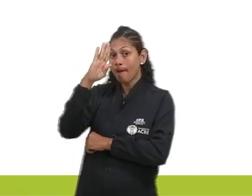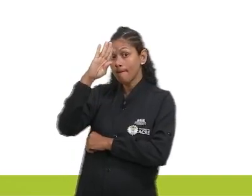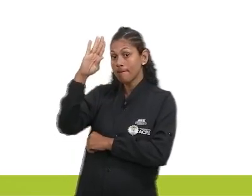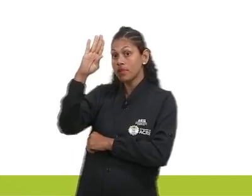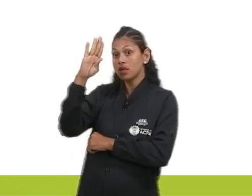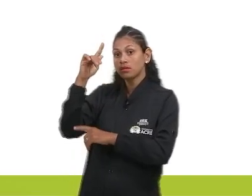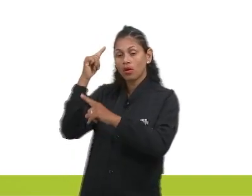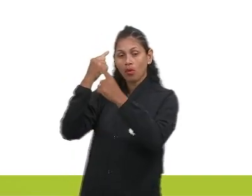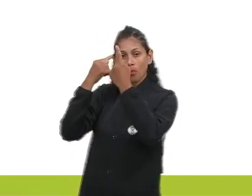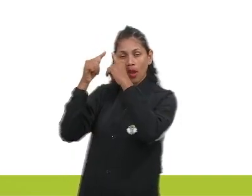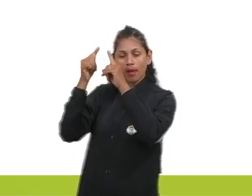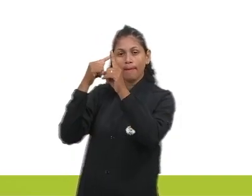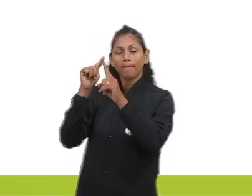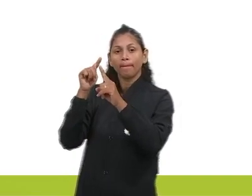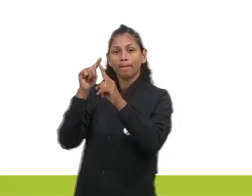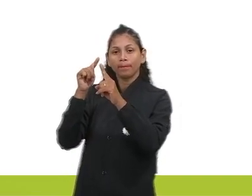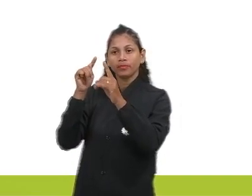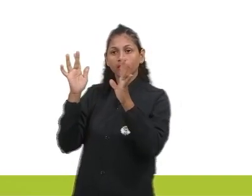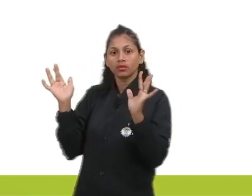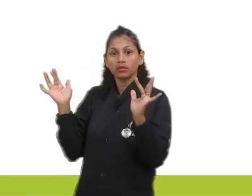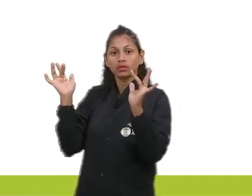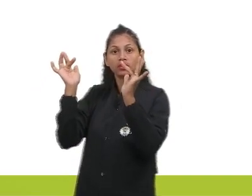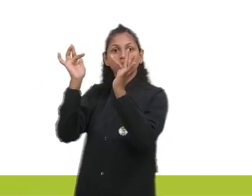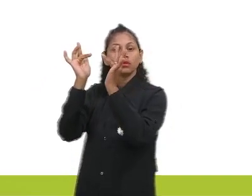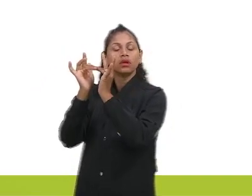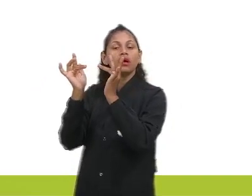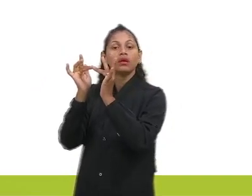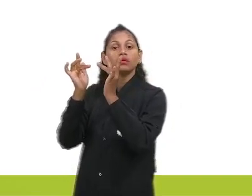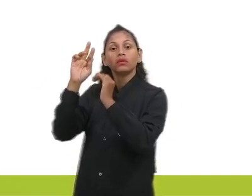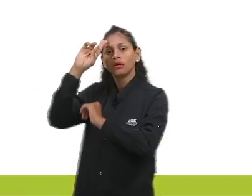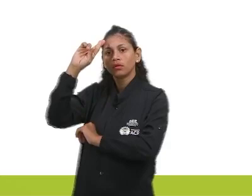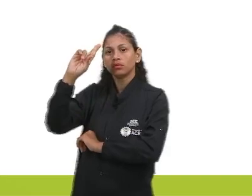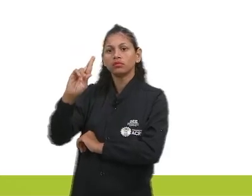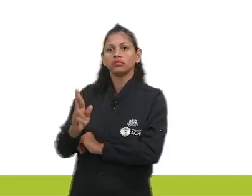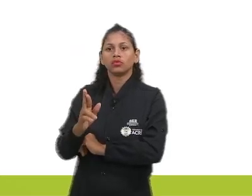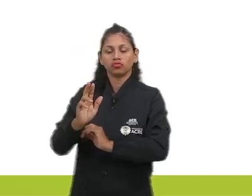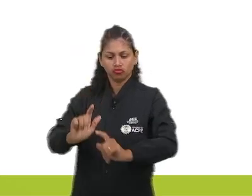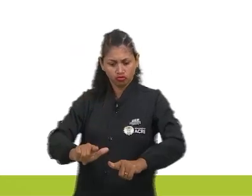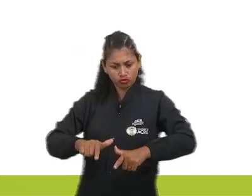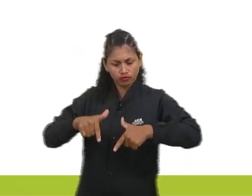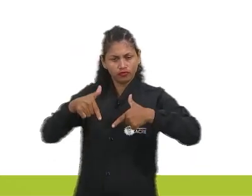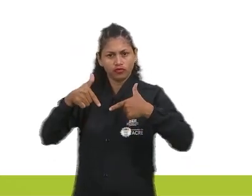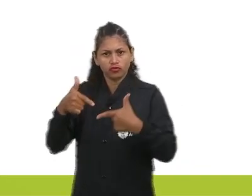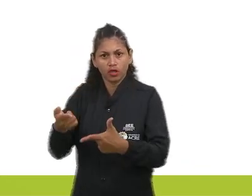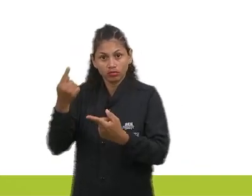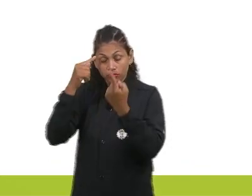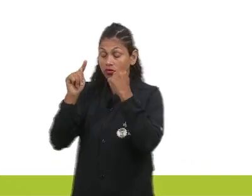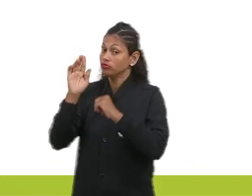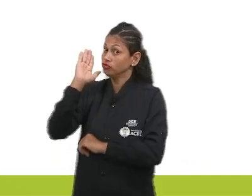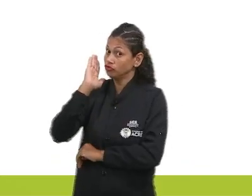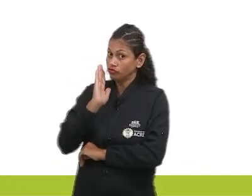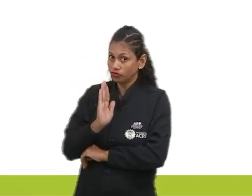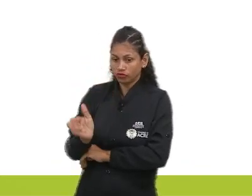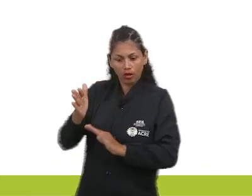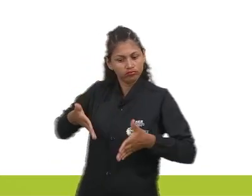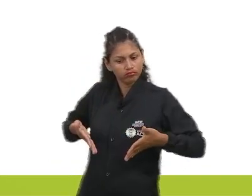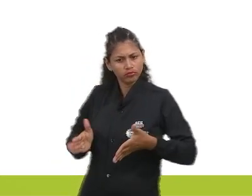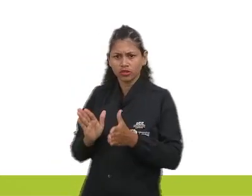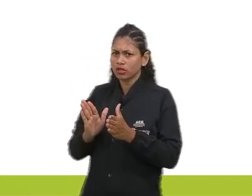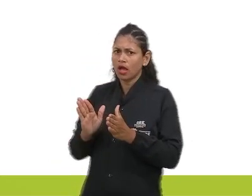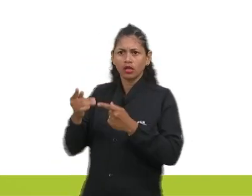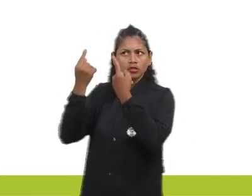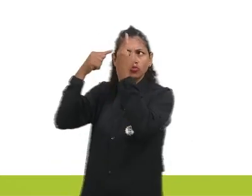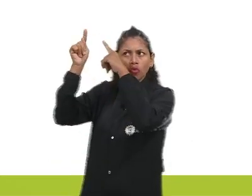pensamentos ligado ao racionalismo. Então, defendeu a teoria das ideias inatas, então a gente já nasce com as ideias, combateu o